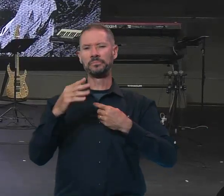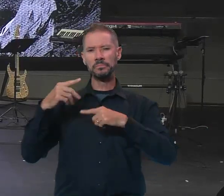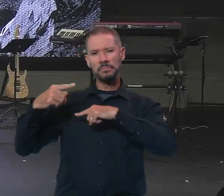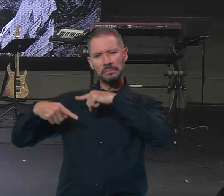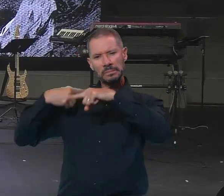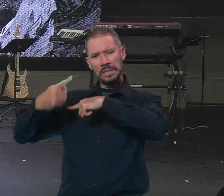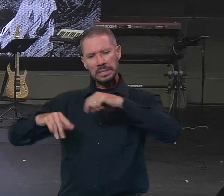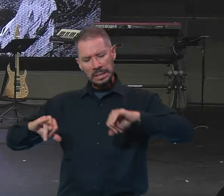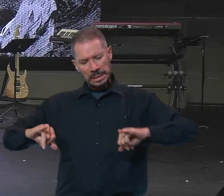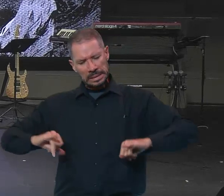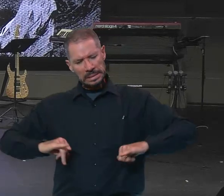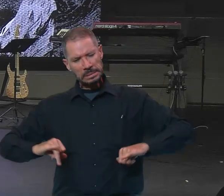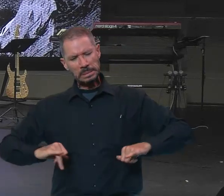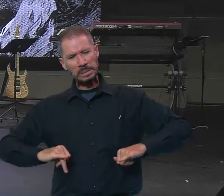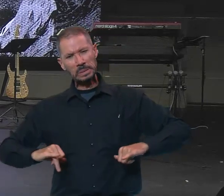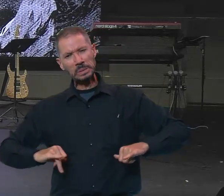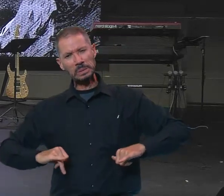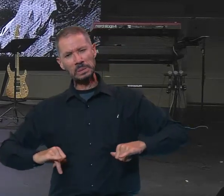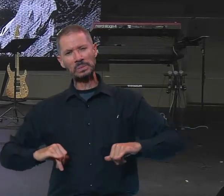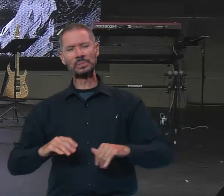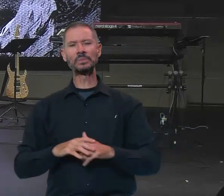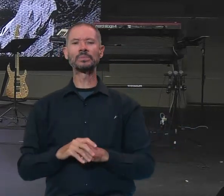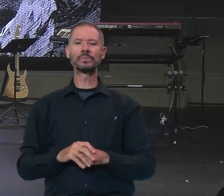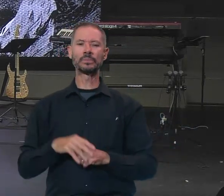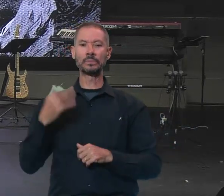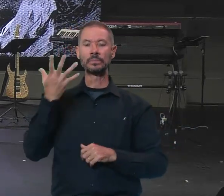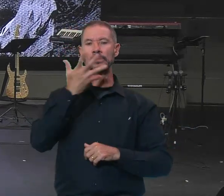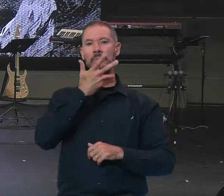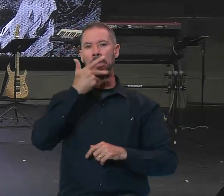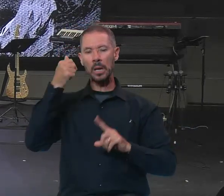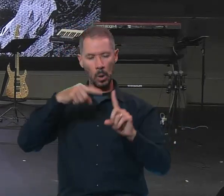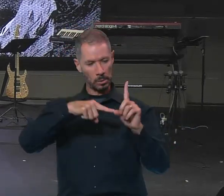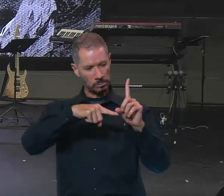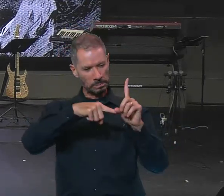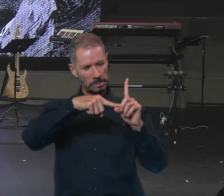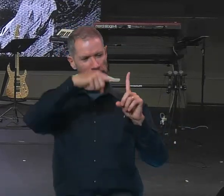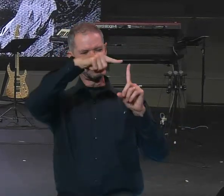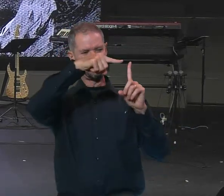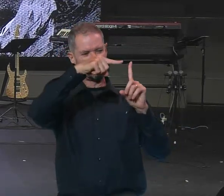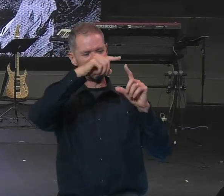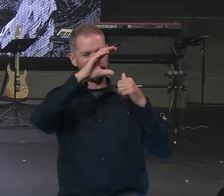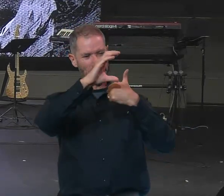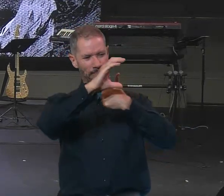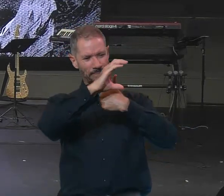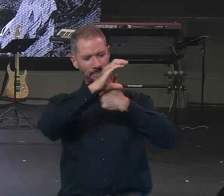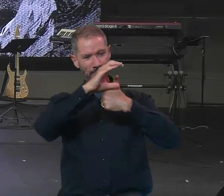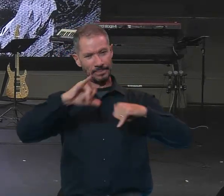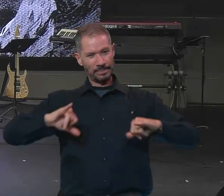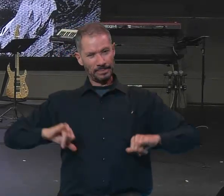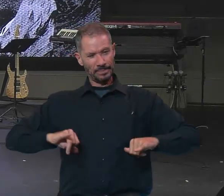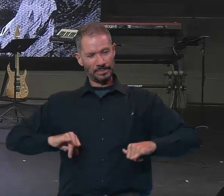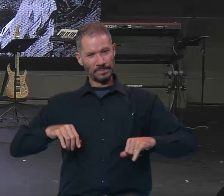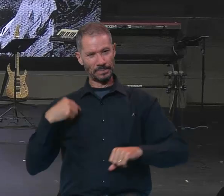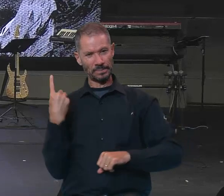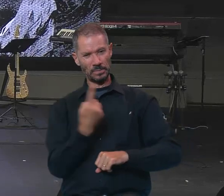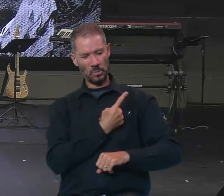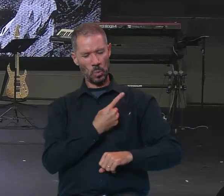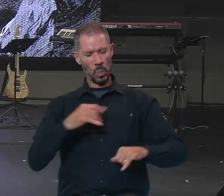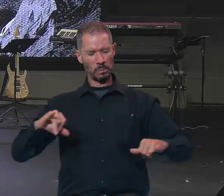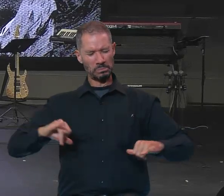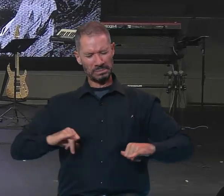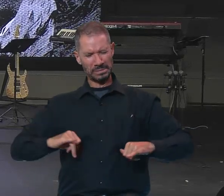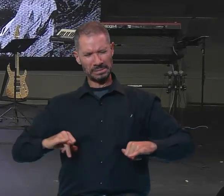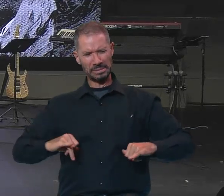por sofrimentos. O melhor termômetro do cristão é o sofrimento. Porque quando nós estamos